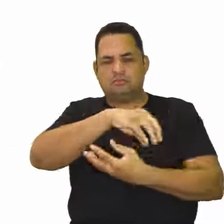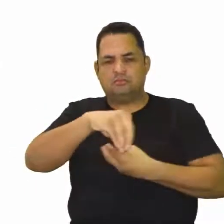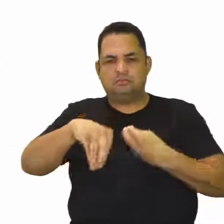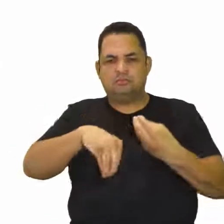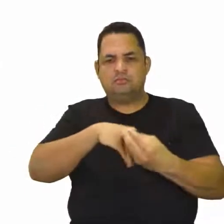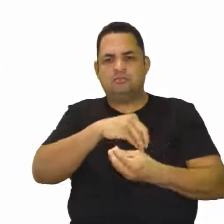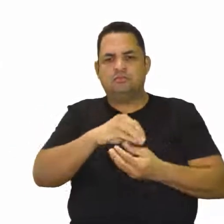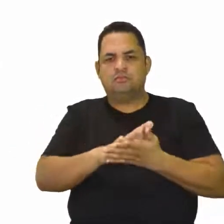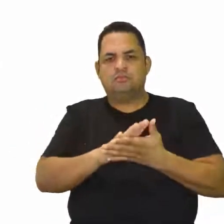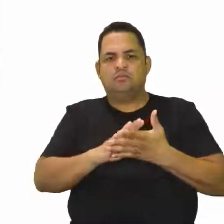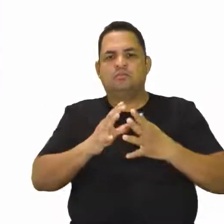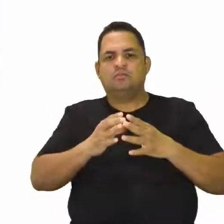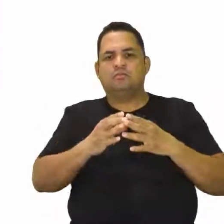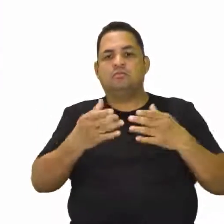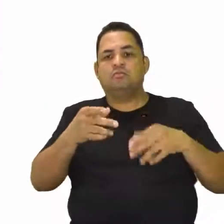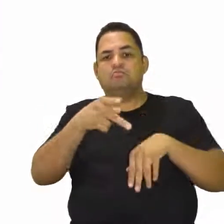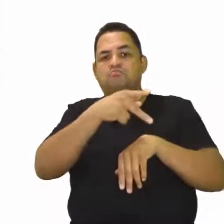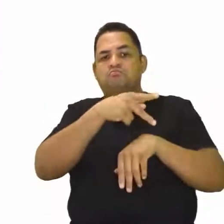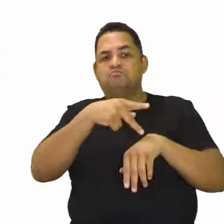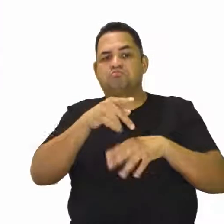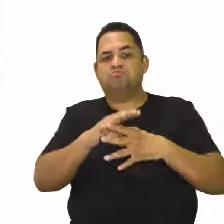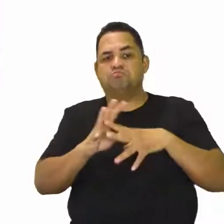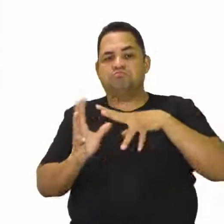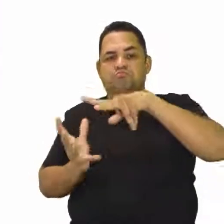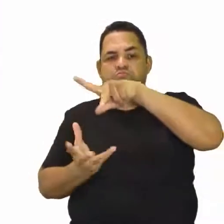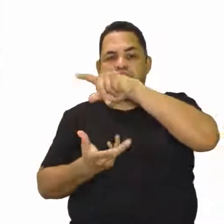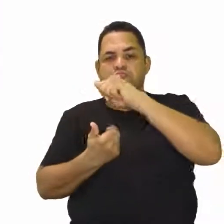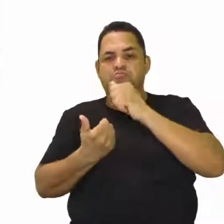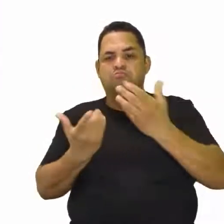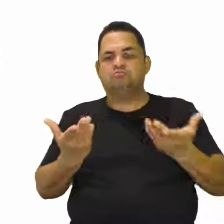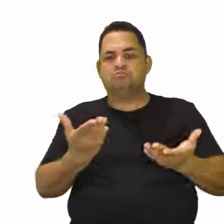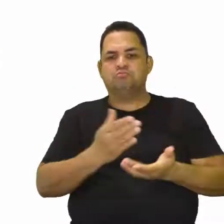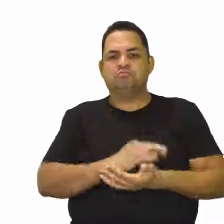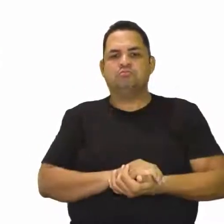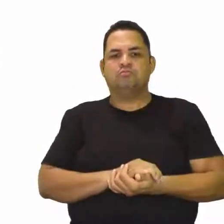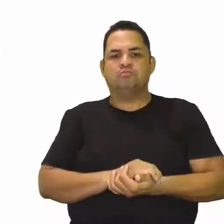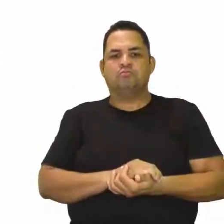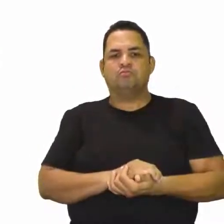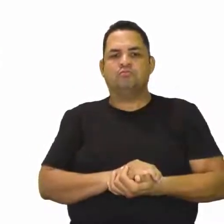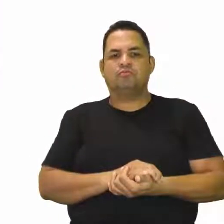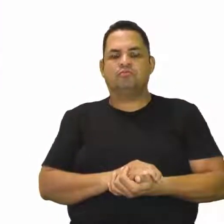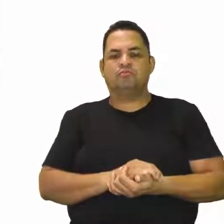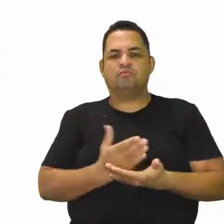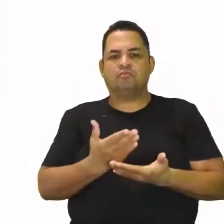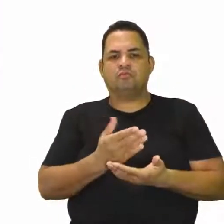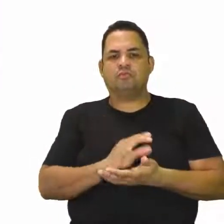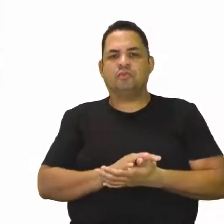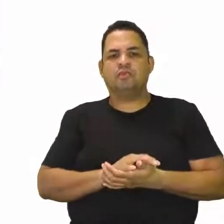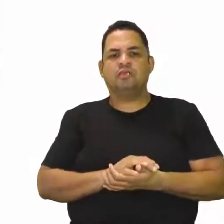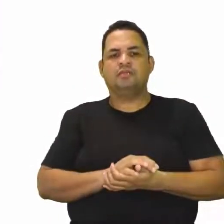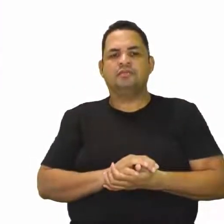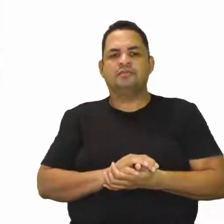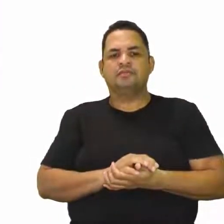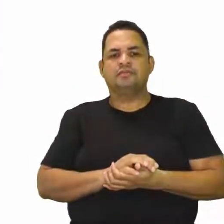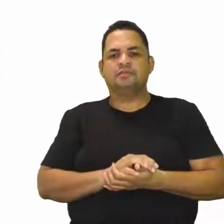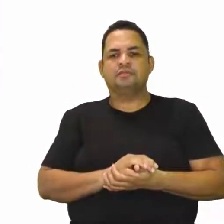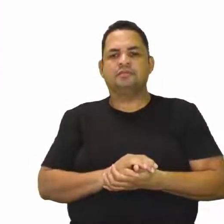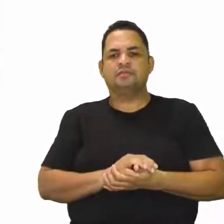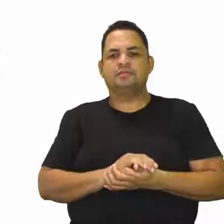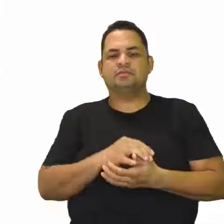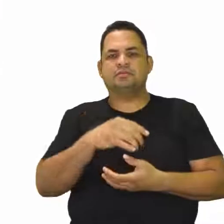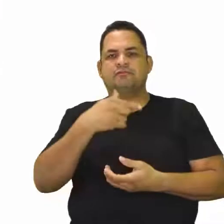das nações do mundo. Vejam só, se não me falha a memória, foram mais